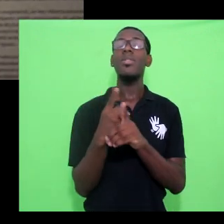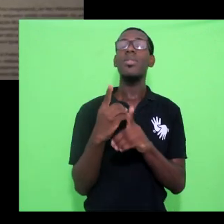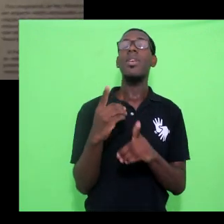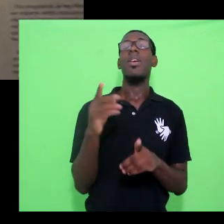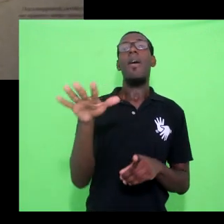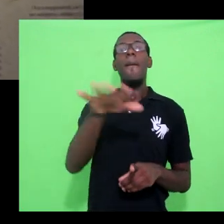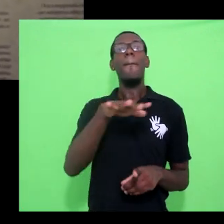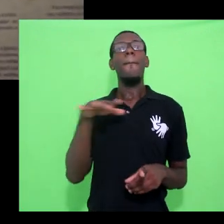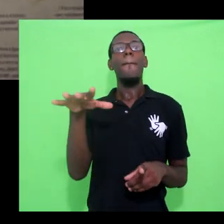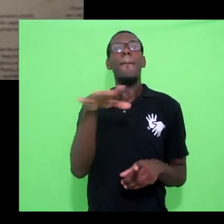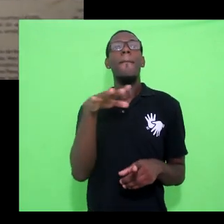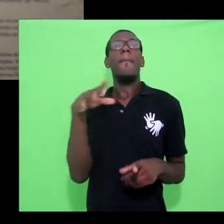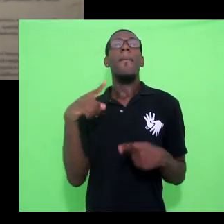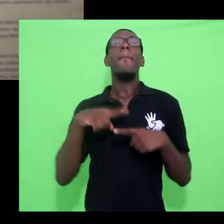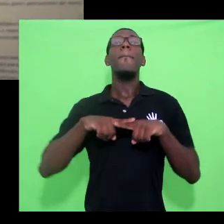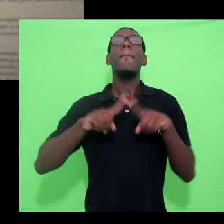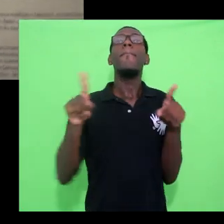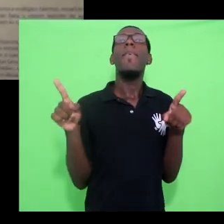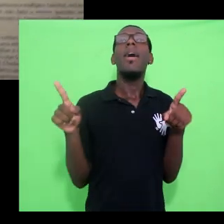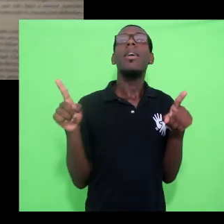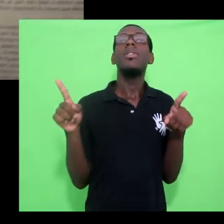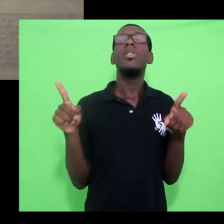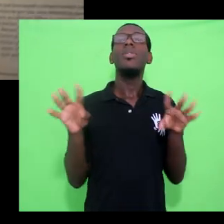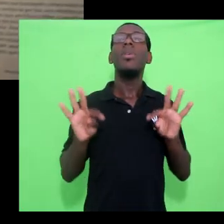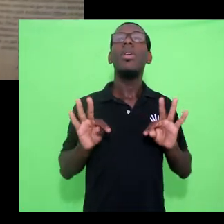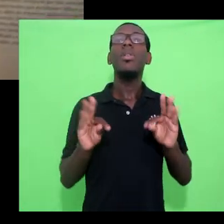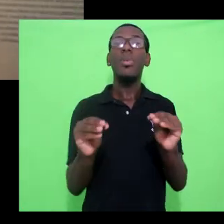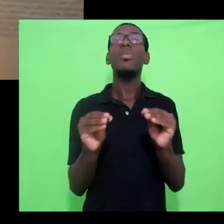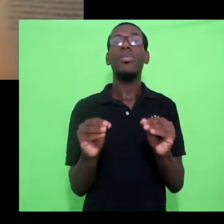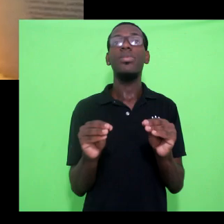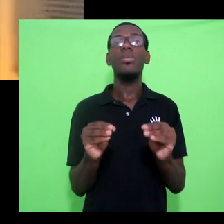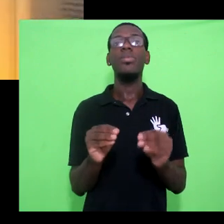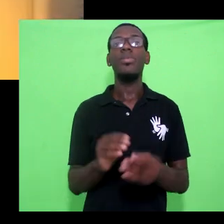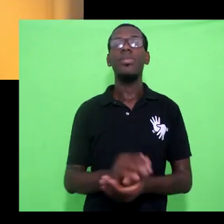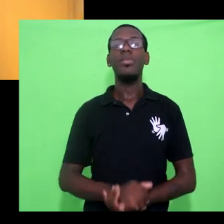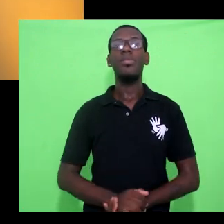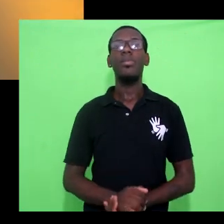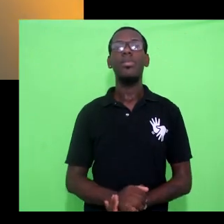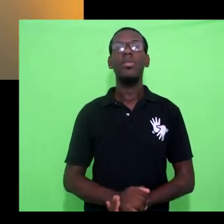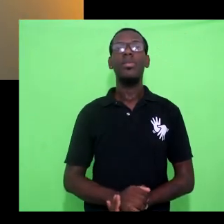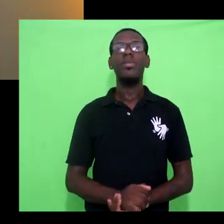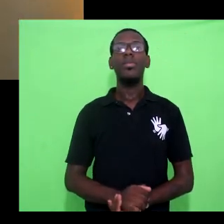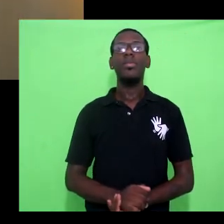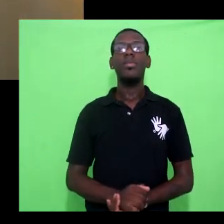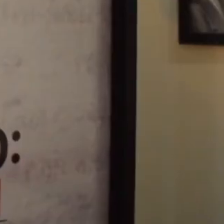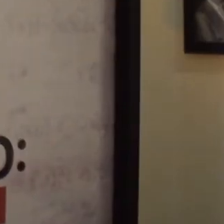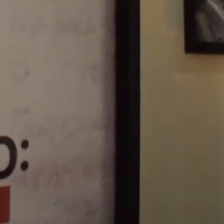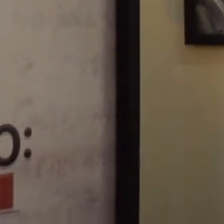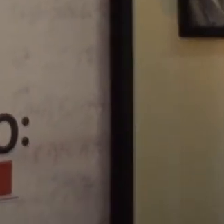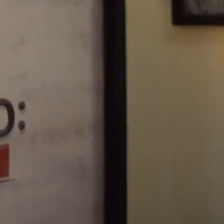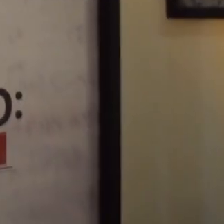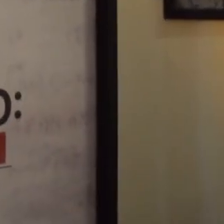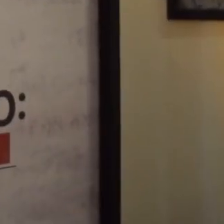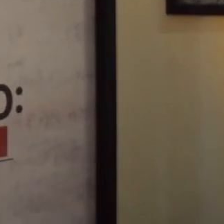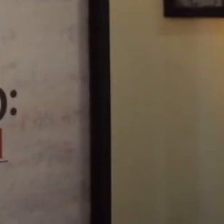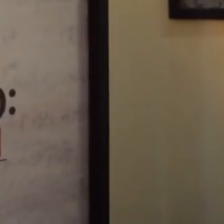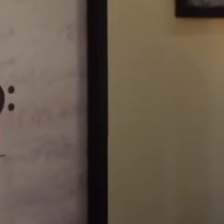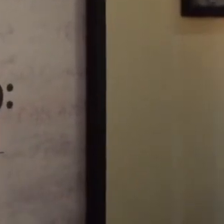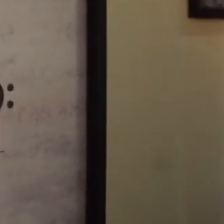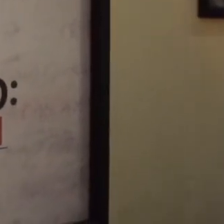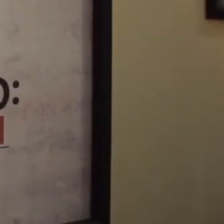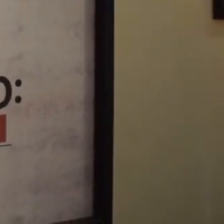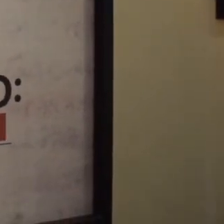e antes da Arcada Iguaçuana de Letras, que foi um movimento intelectual surgido em Nova Iguaçu, mais voltado